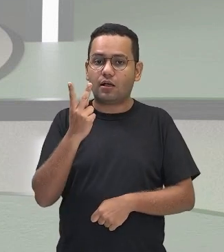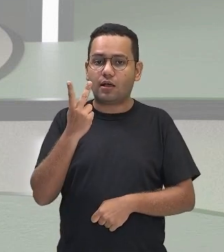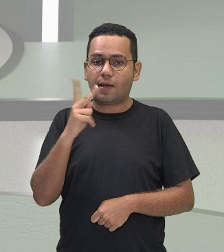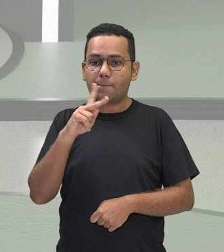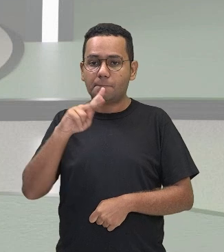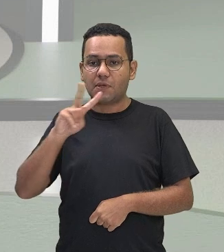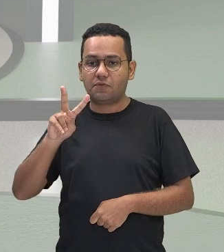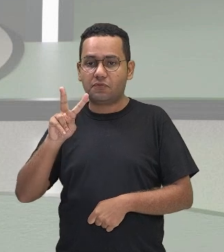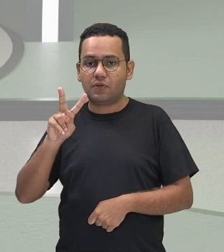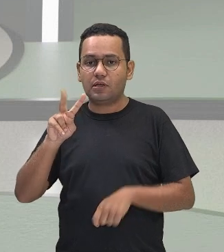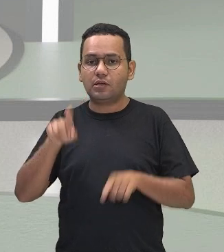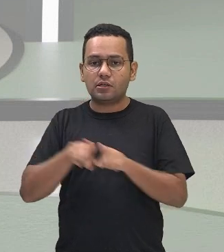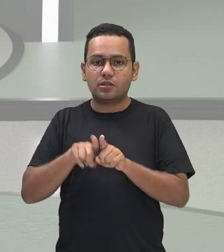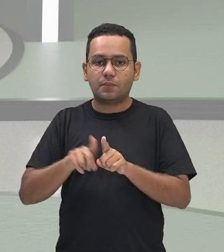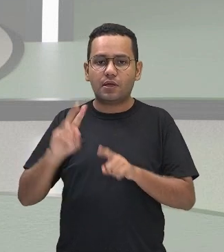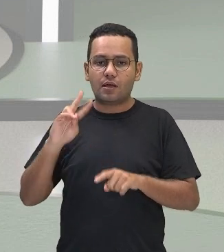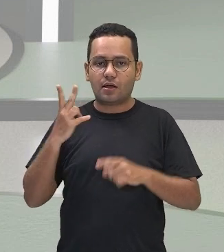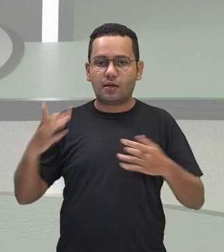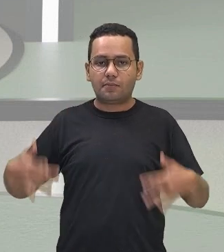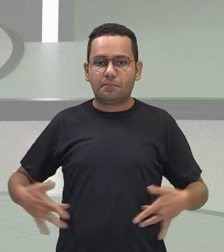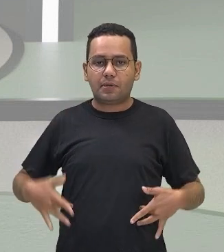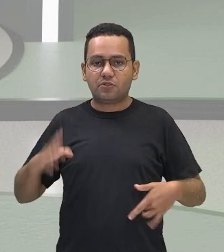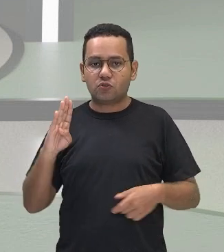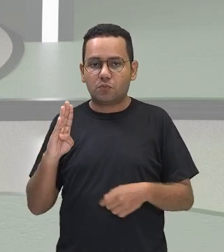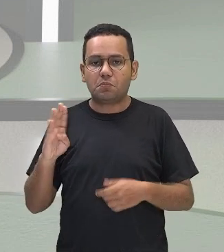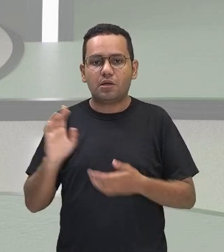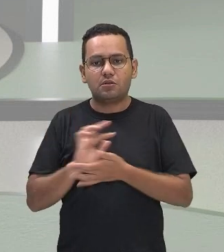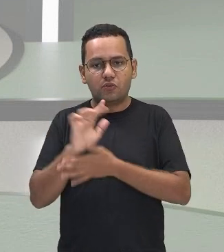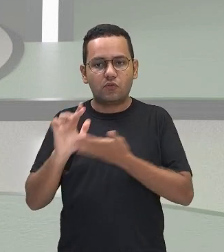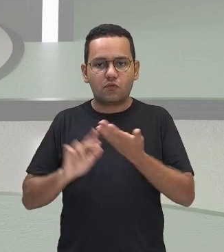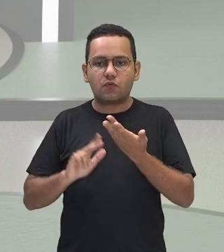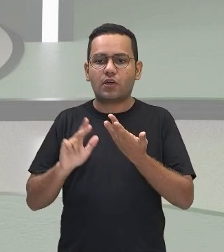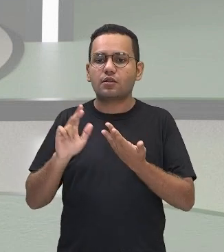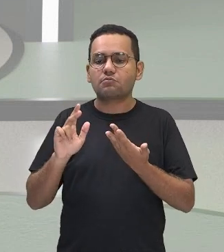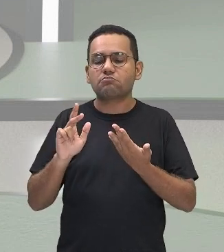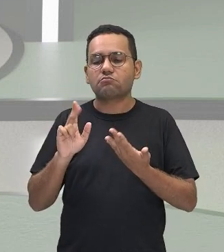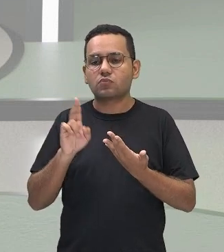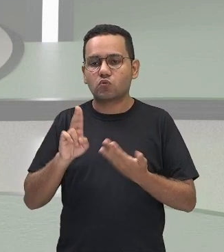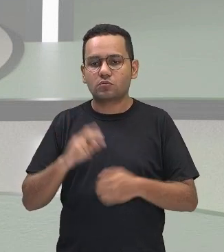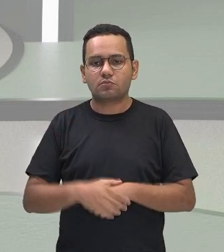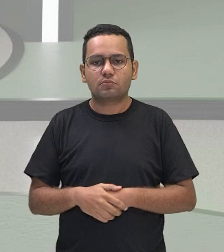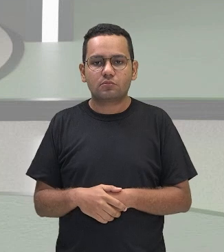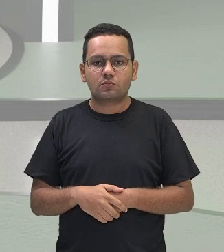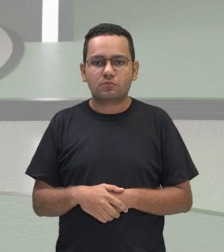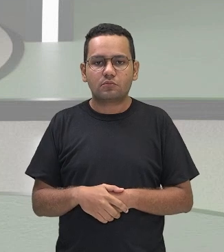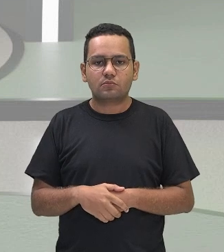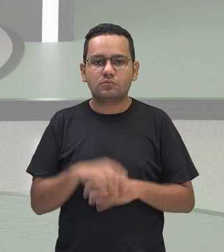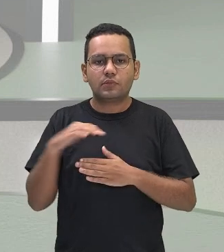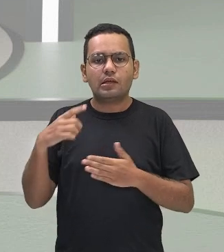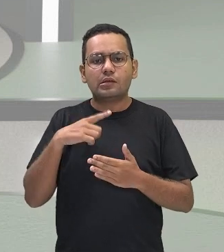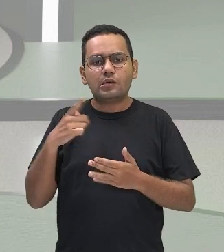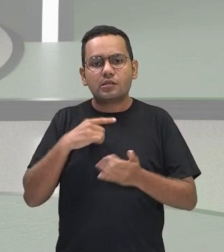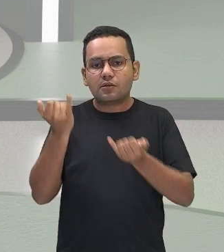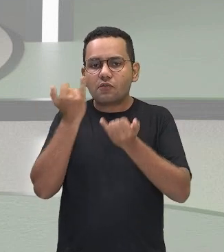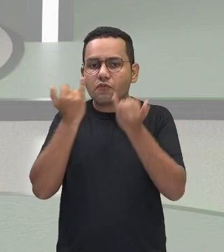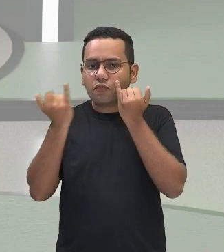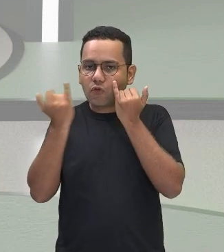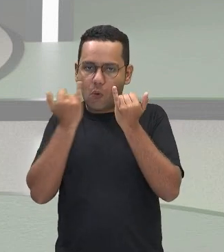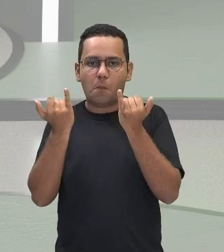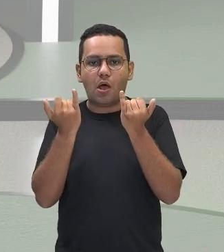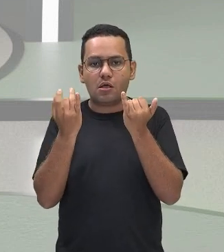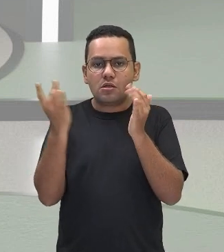hepatites. Tem essa possibilidade como medidas de prevenção. Importância de obter informações de fontes confiáveis